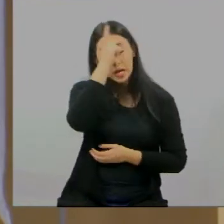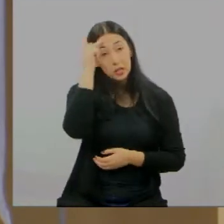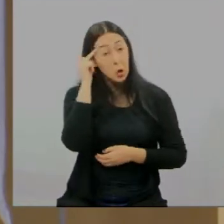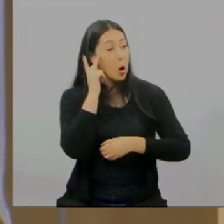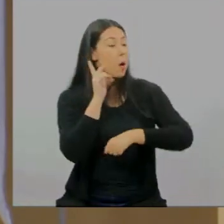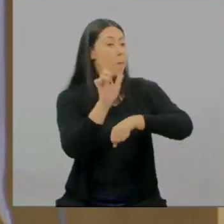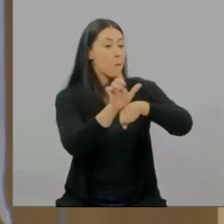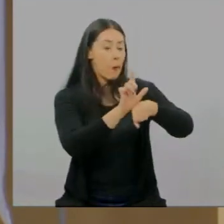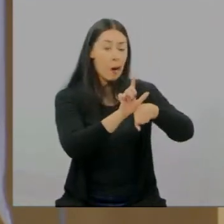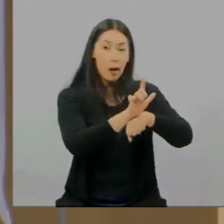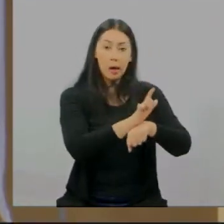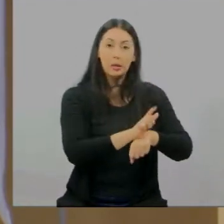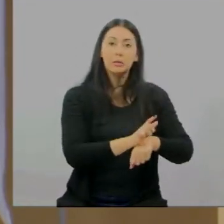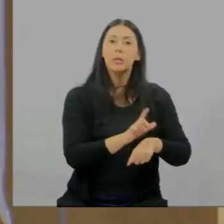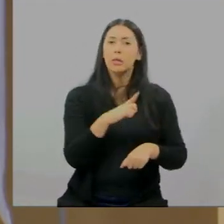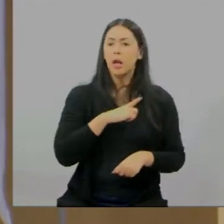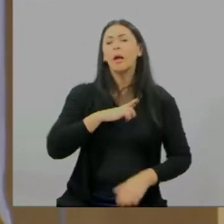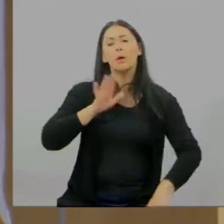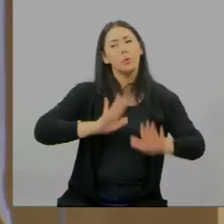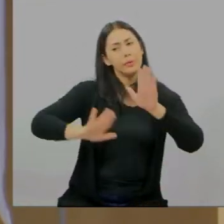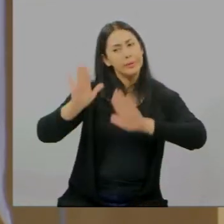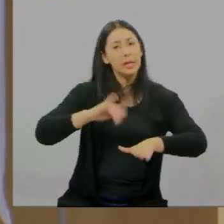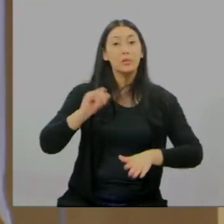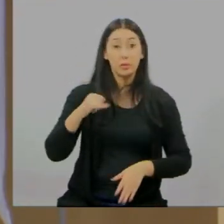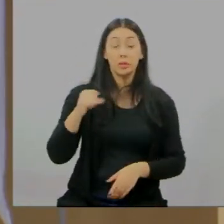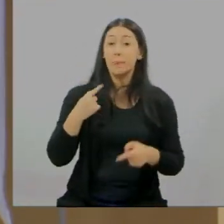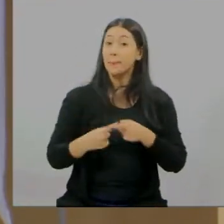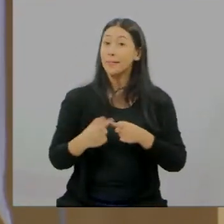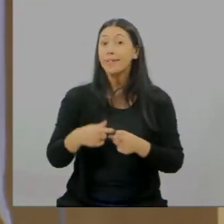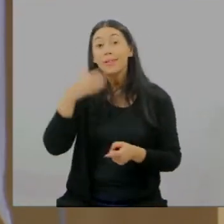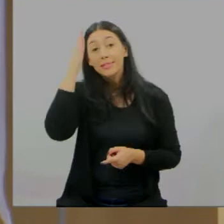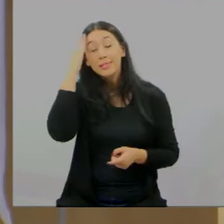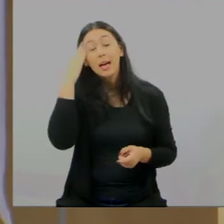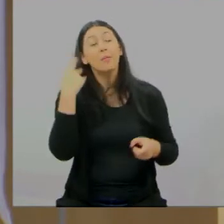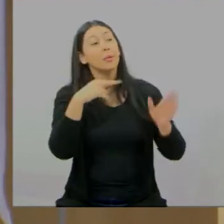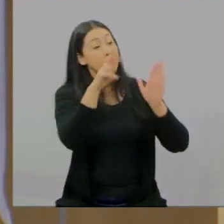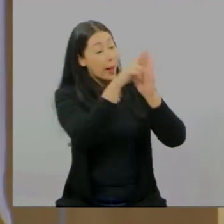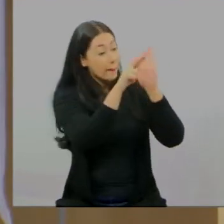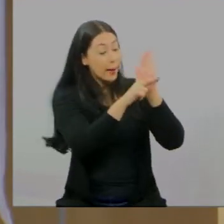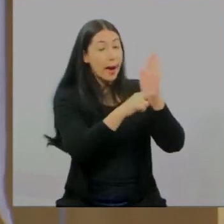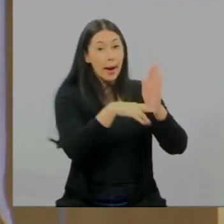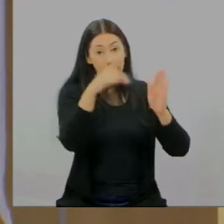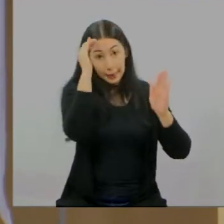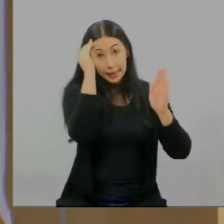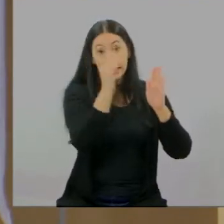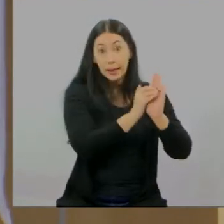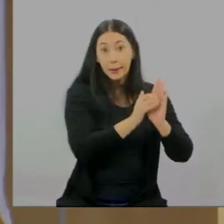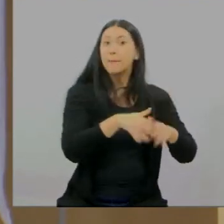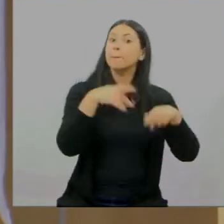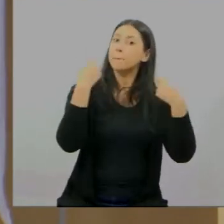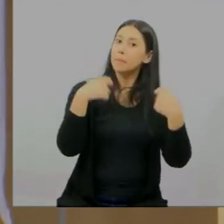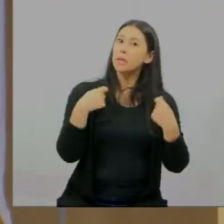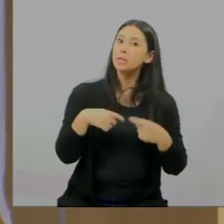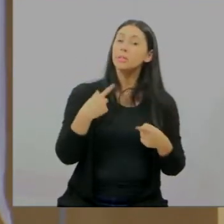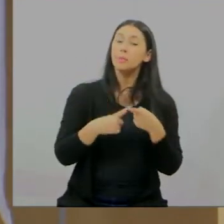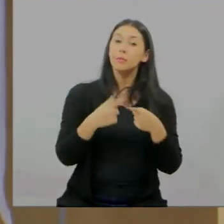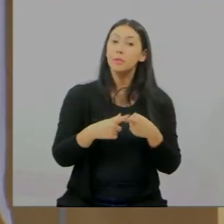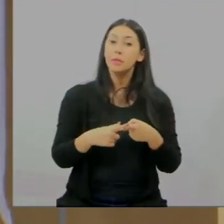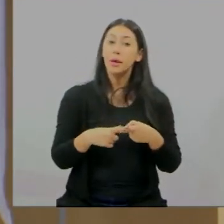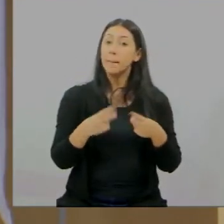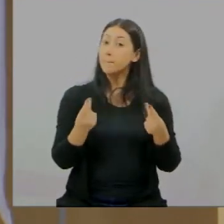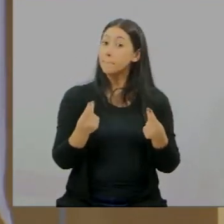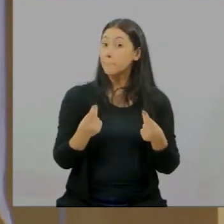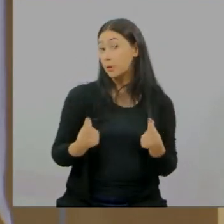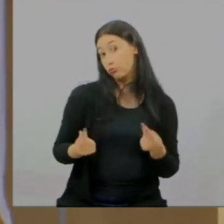comerciantes terá todo o cuidado, porque ele sabe que precisa ter um rendimento, pelo menos para